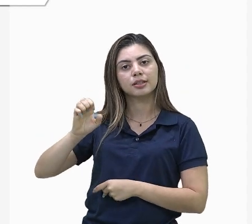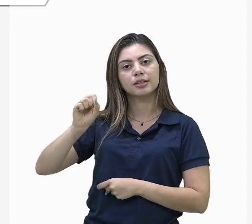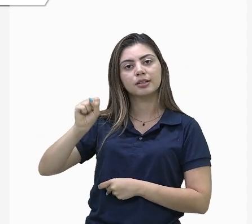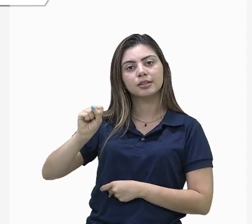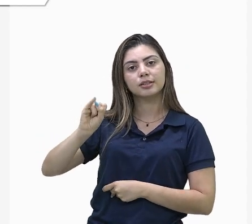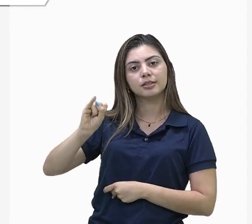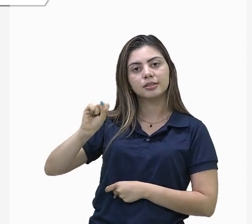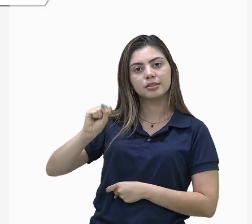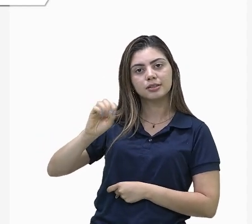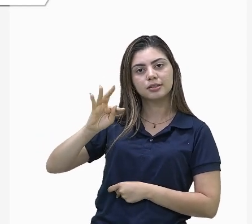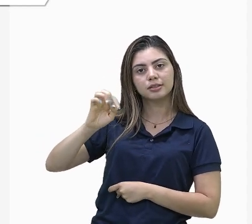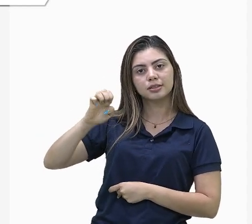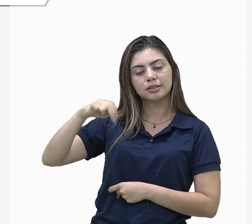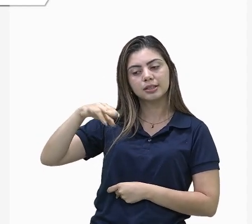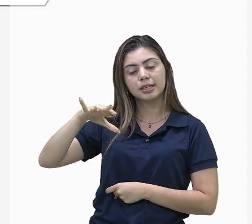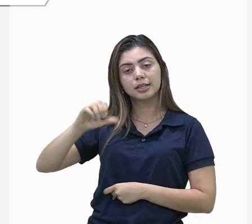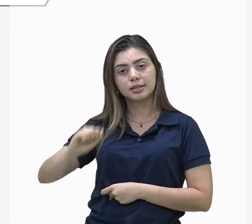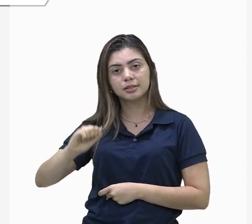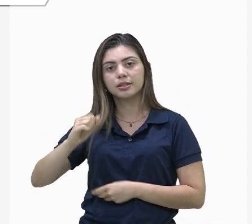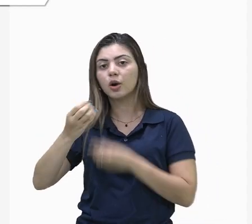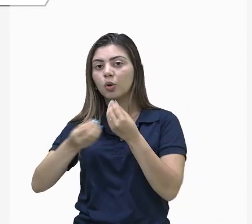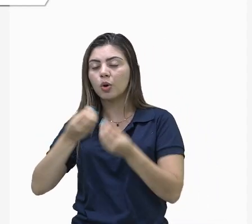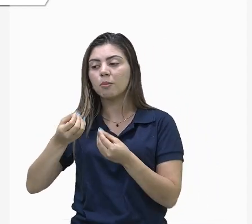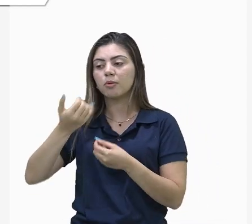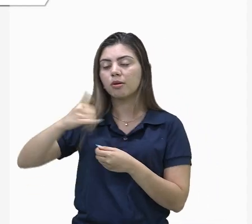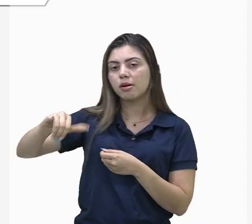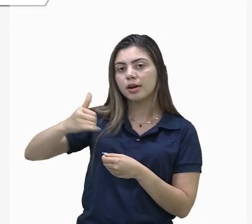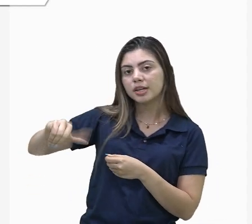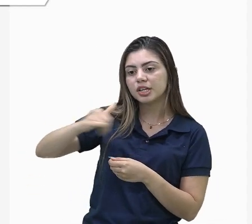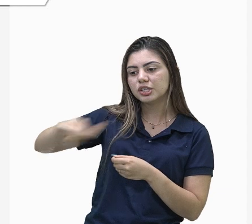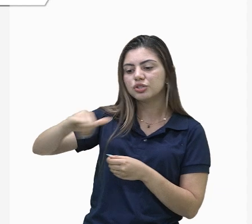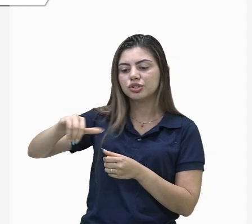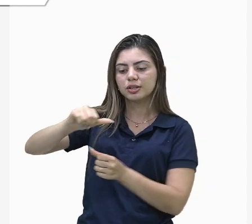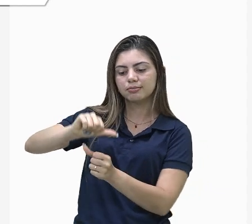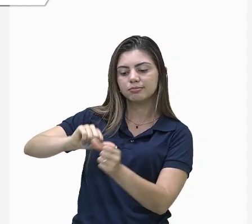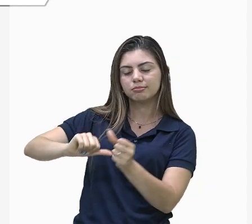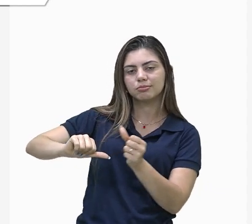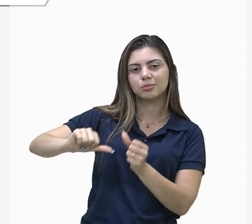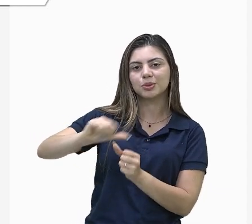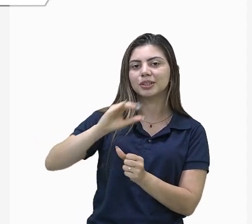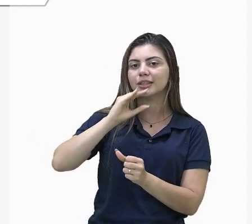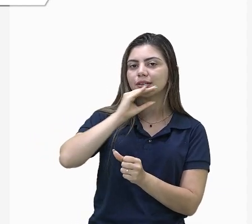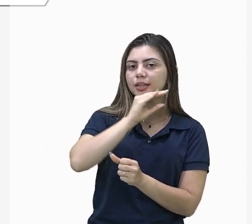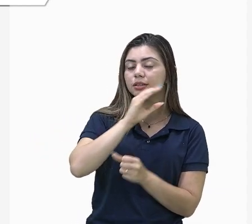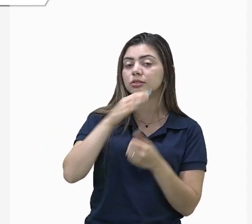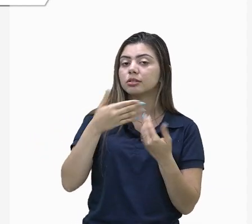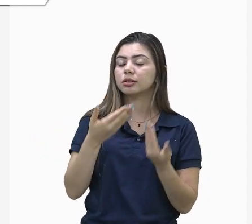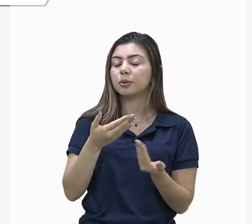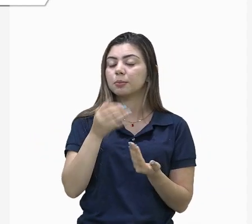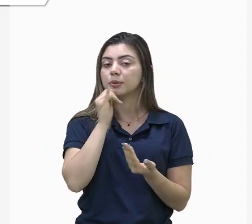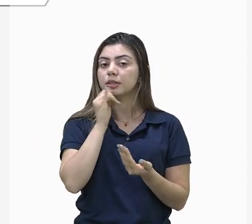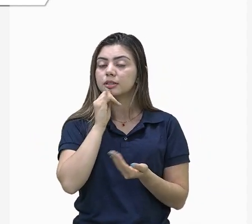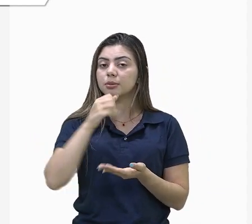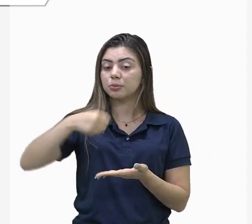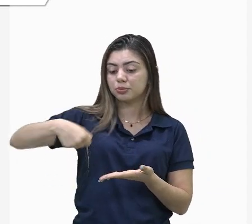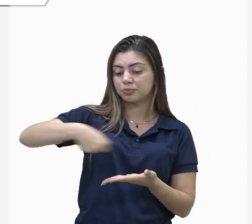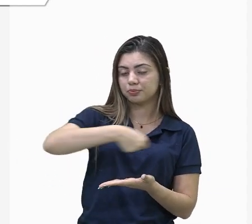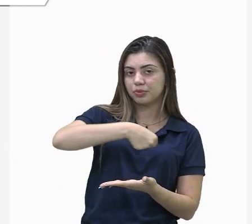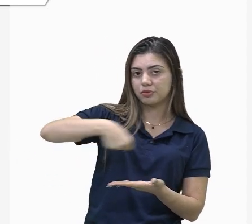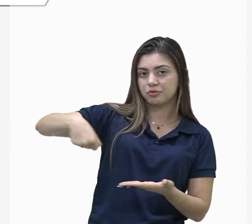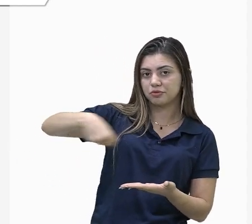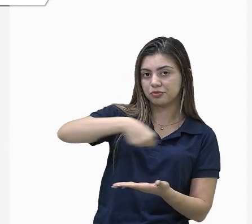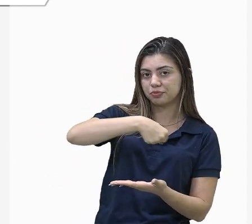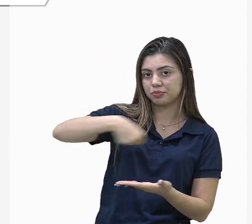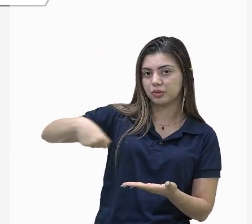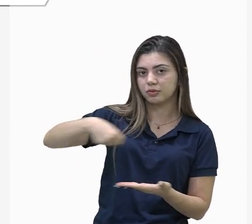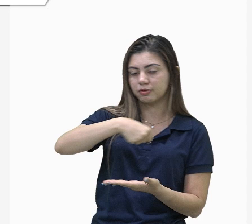tinha um calor, a energia térmica. Então, quando alguém vai utilizar o ferro elétrico, ao consumir, a